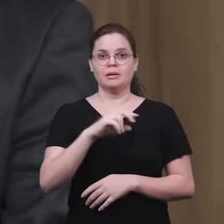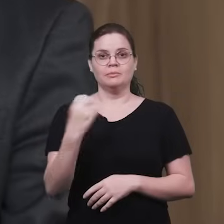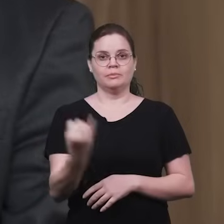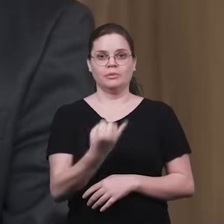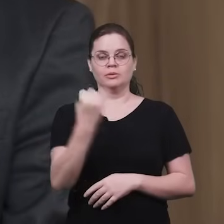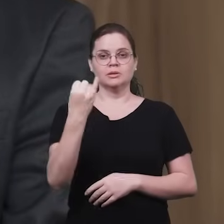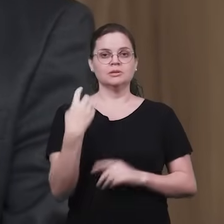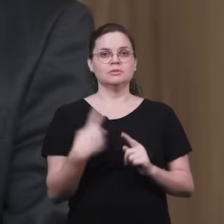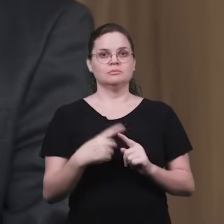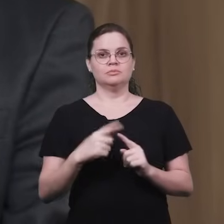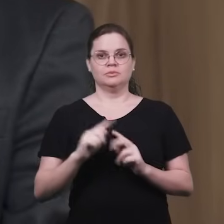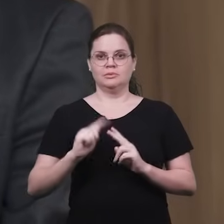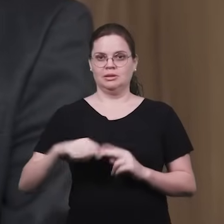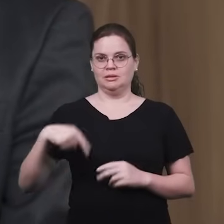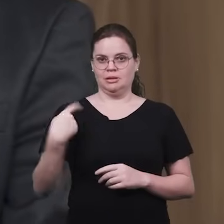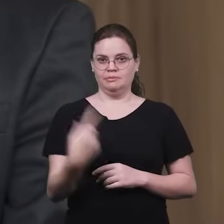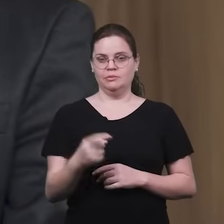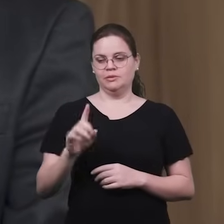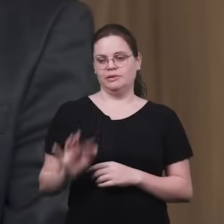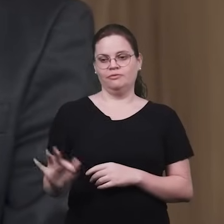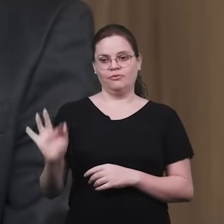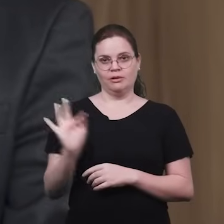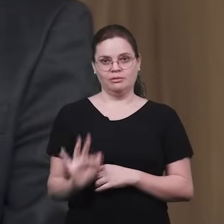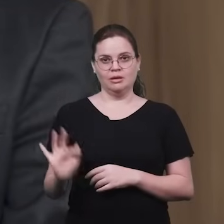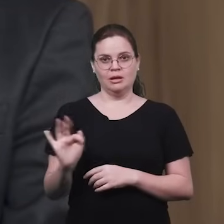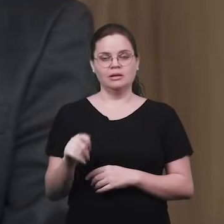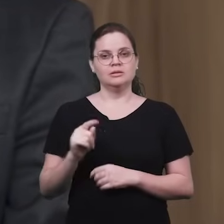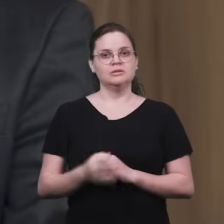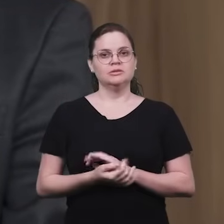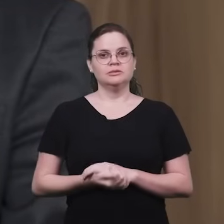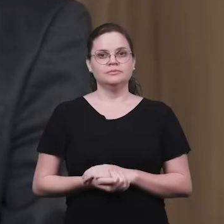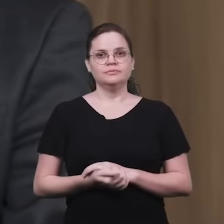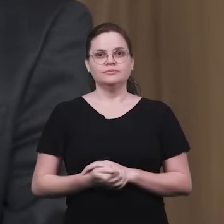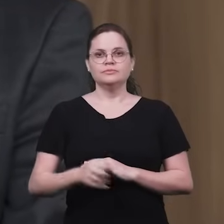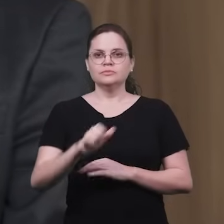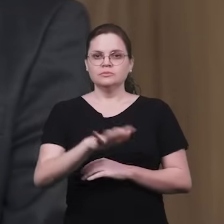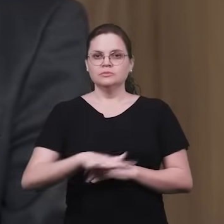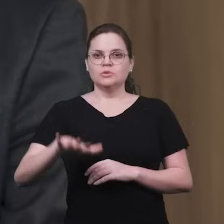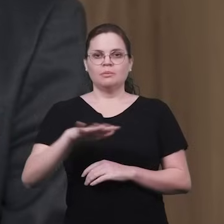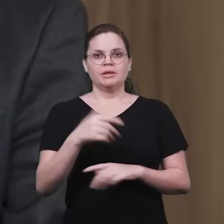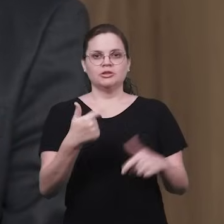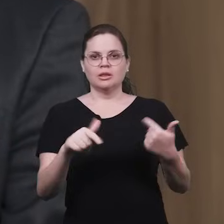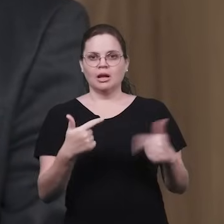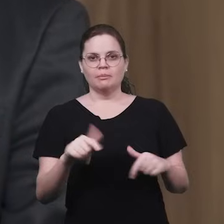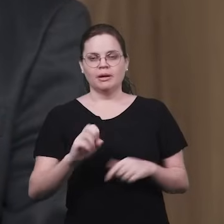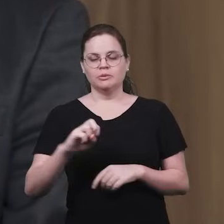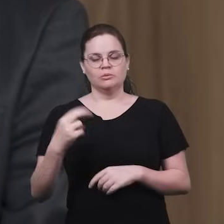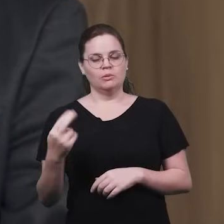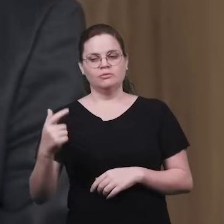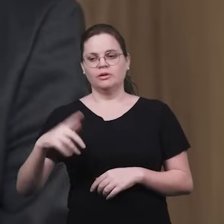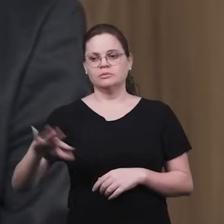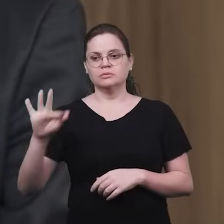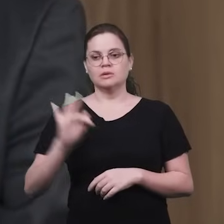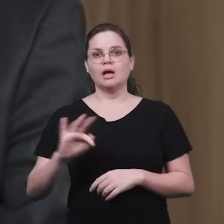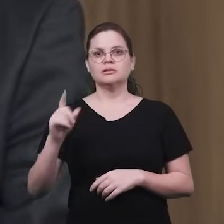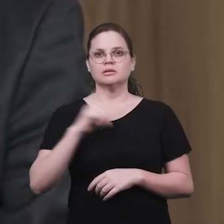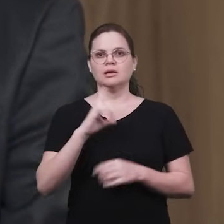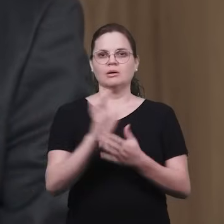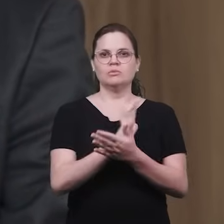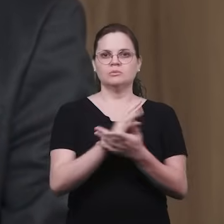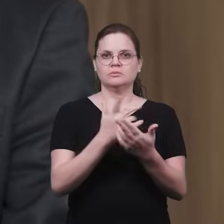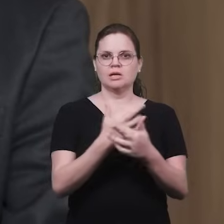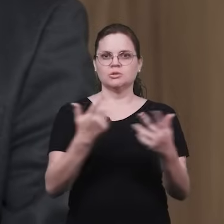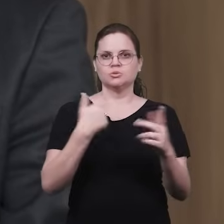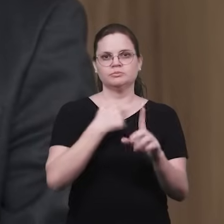possa, depois quando chegar na faculdade, chegar no ambiente de trabalho, não ser envolvido por situações que são